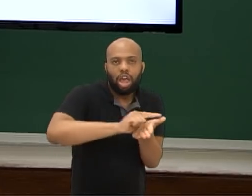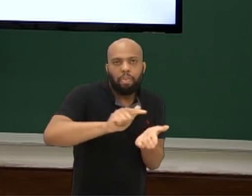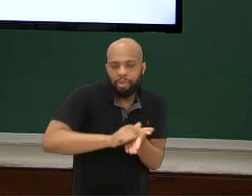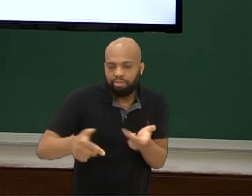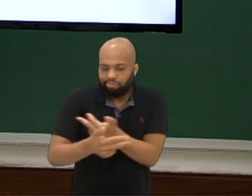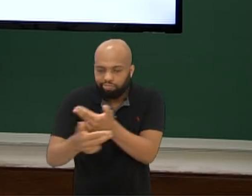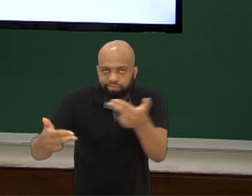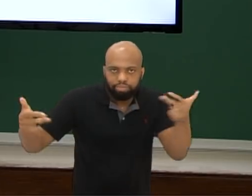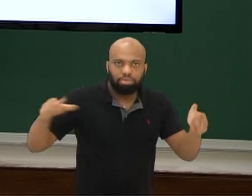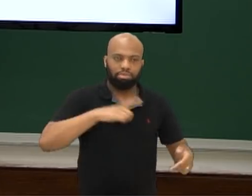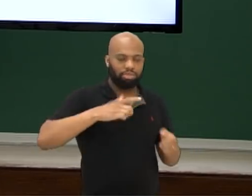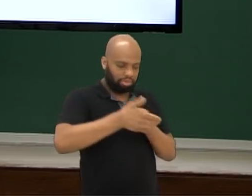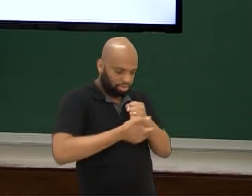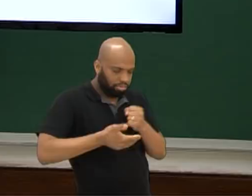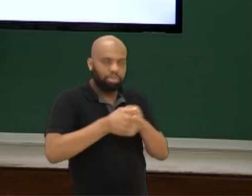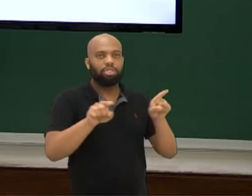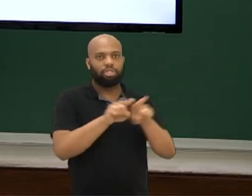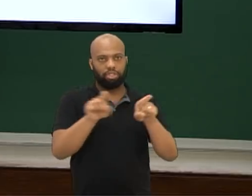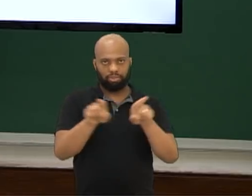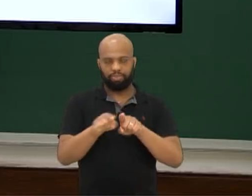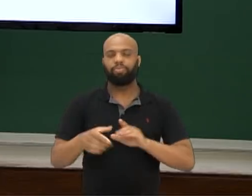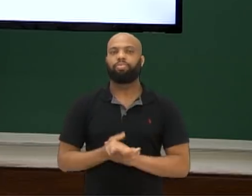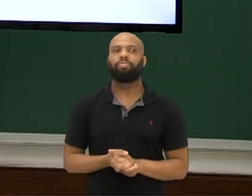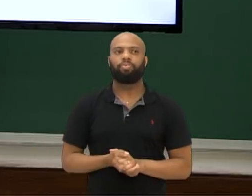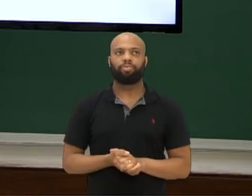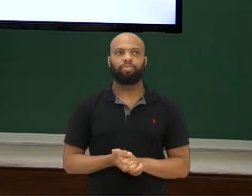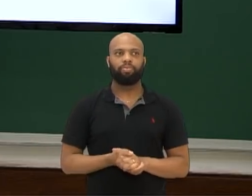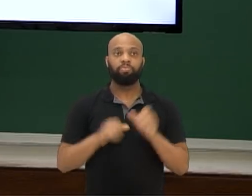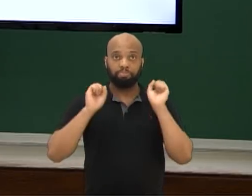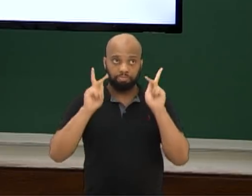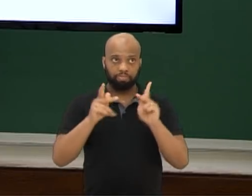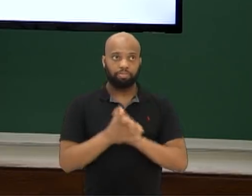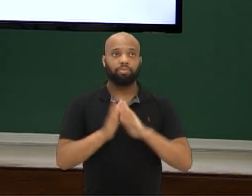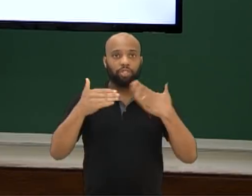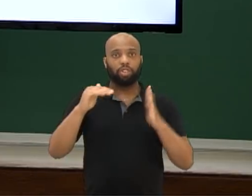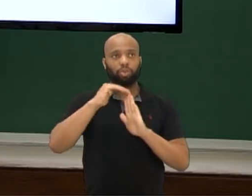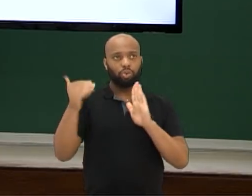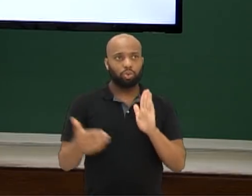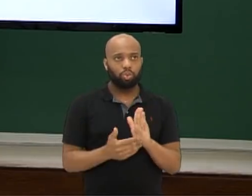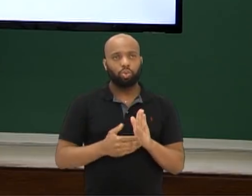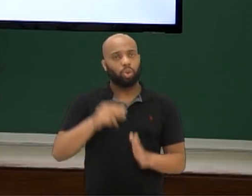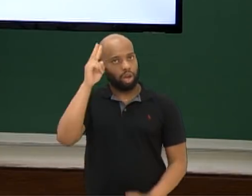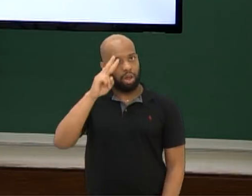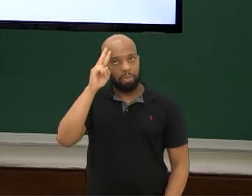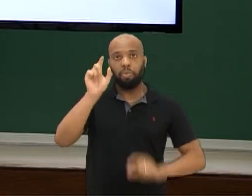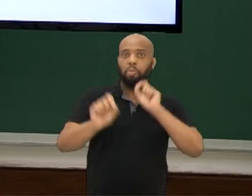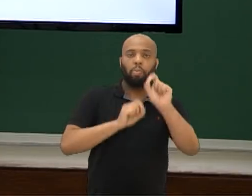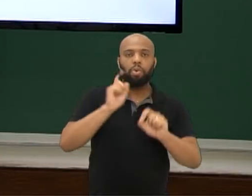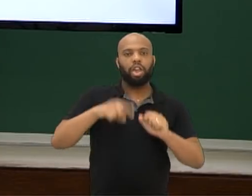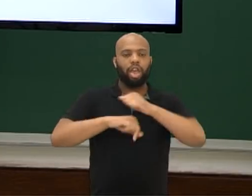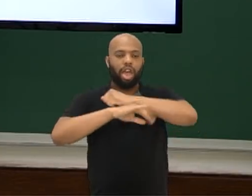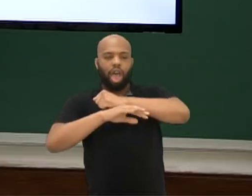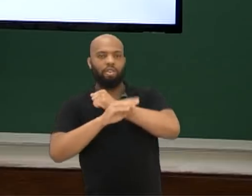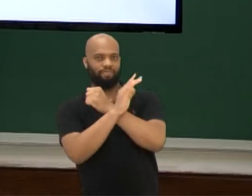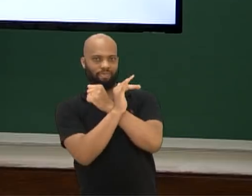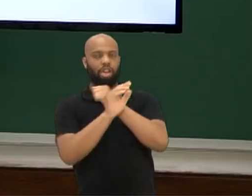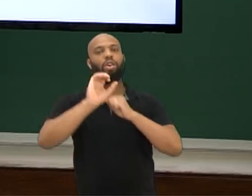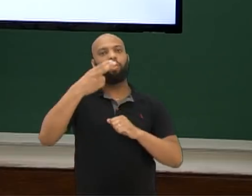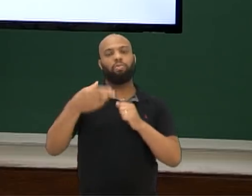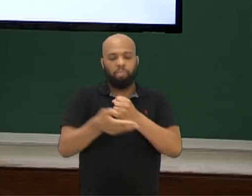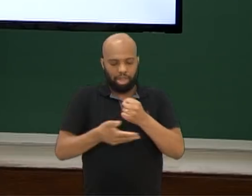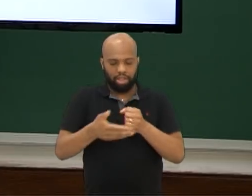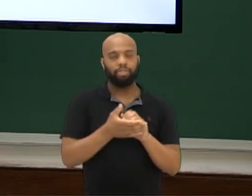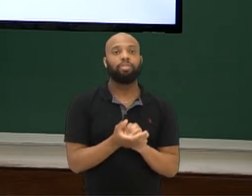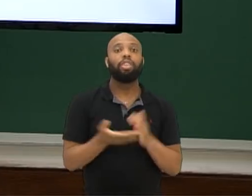ralo, e aí vem tantos outros exemplos, certo? Tudo isso só para relembrar para vocês, e agora a gente vai falar um pouco